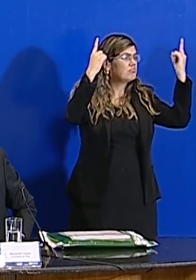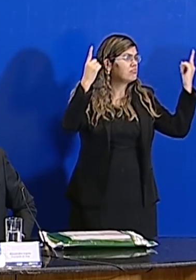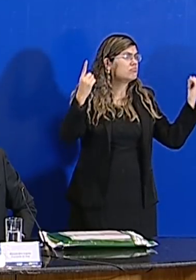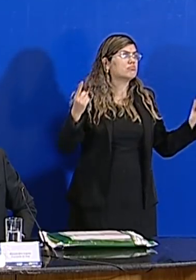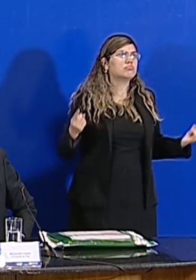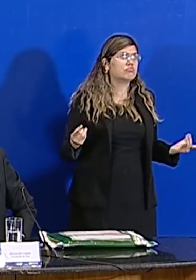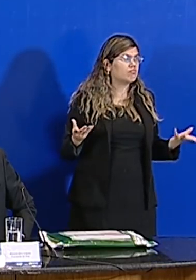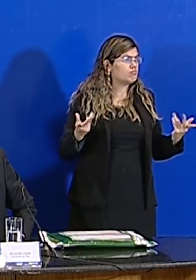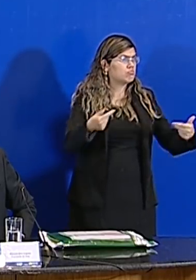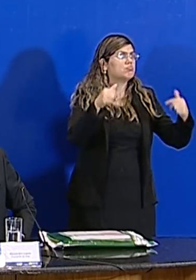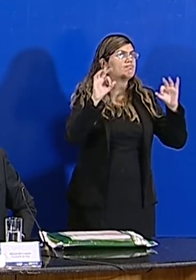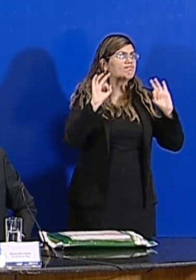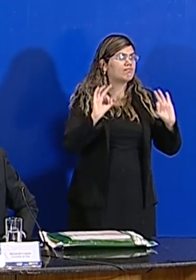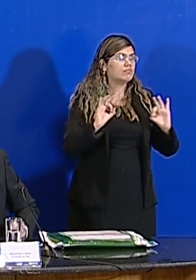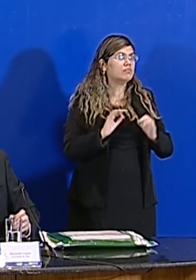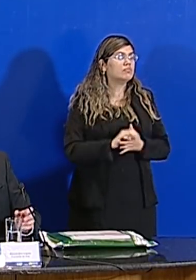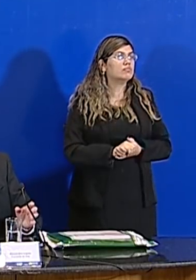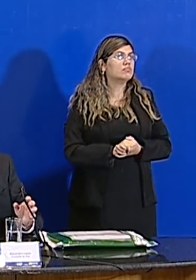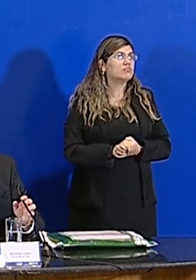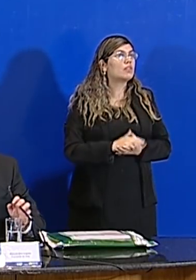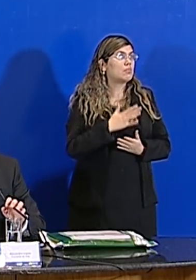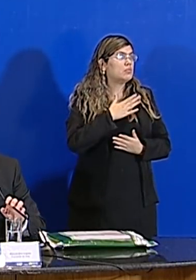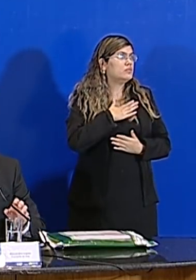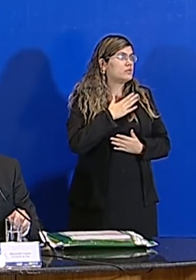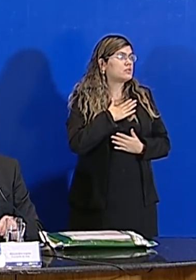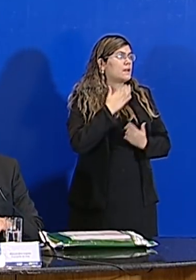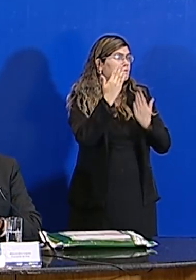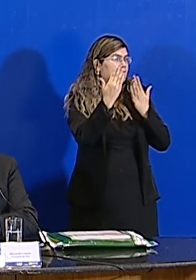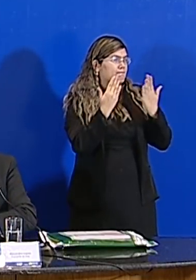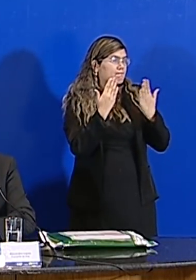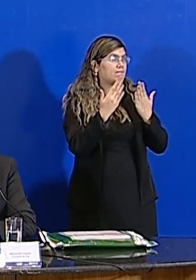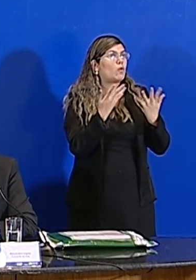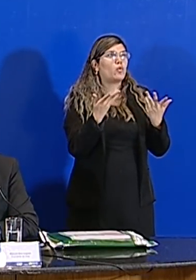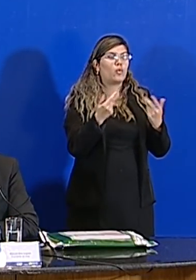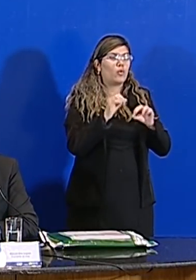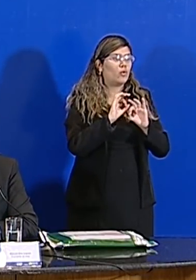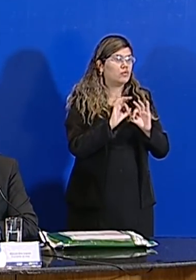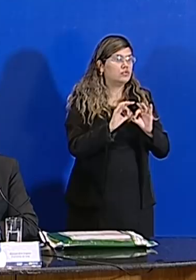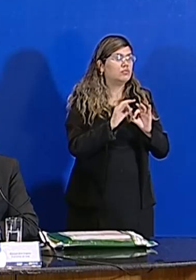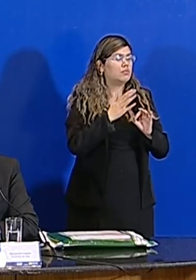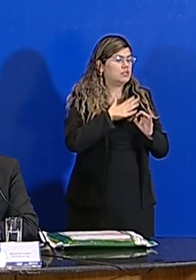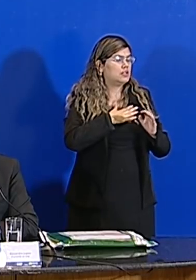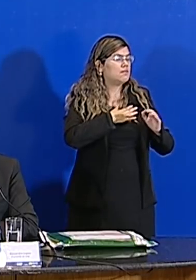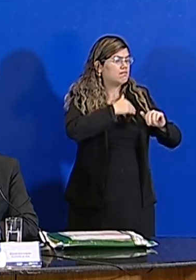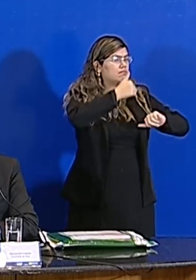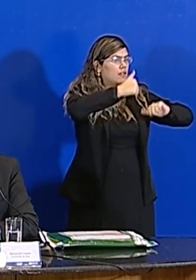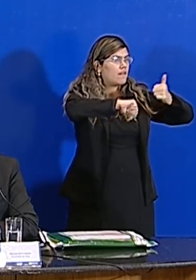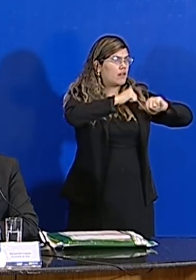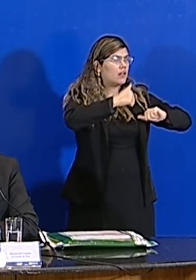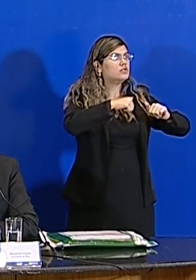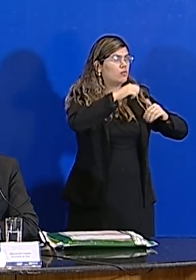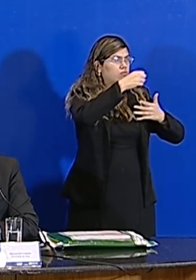absoluto. Essa é a minha avaliação. Foi um ótimo Enem, essa é a minha avaliação.